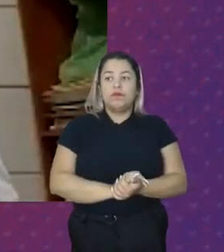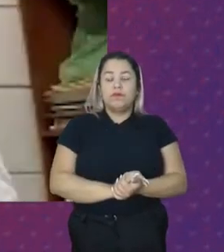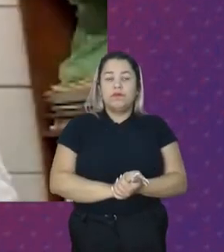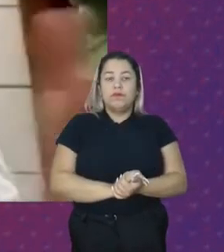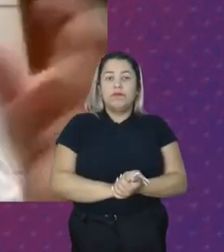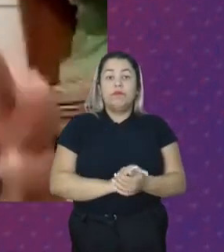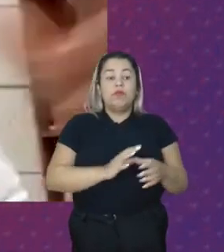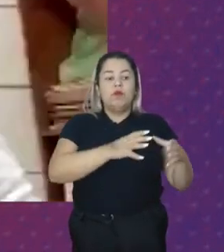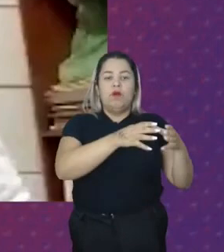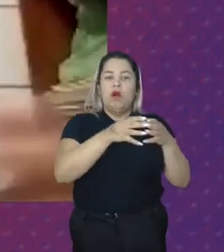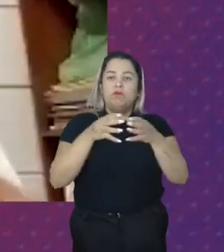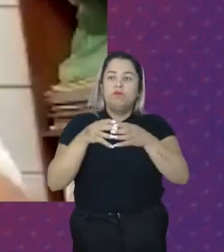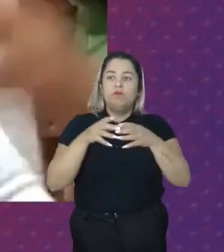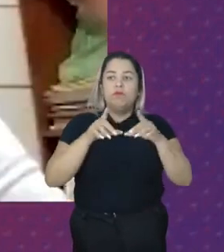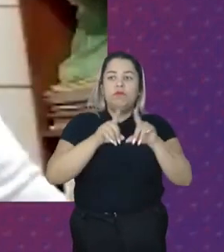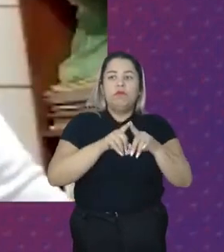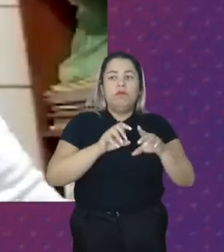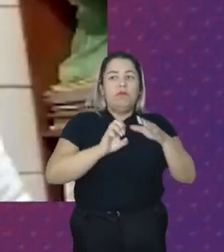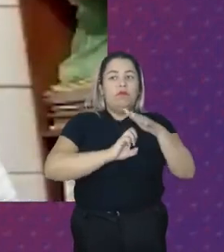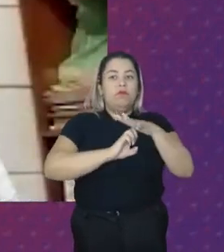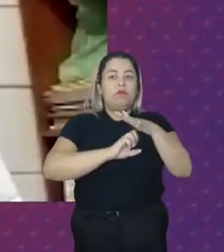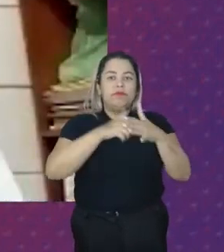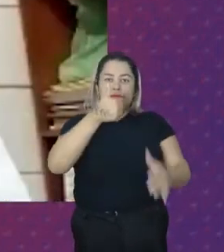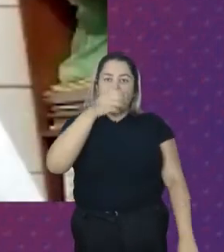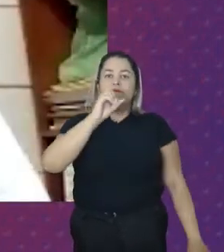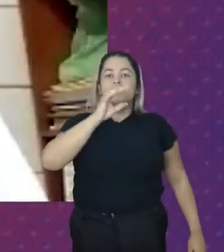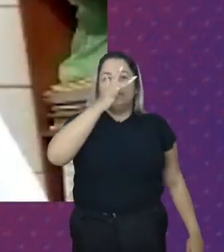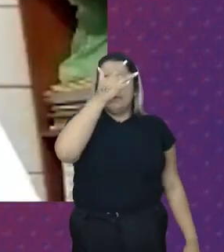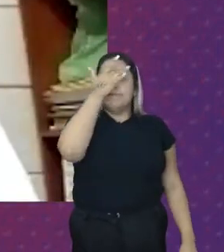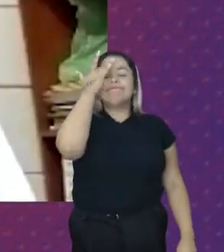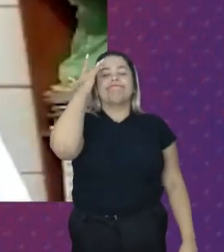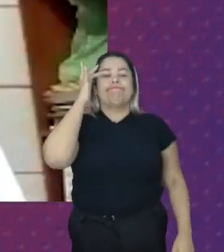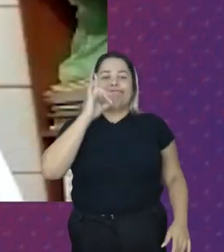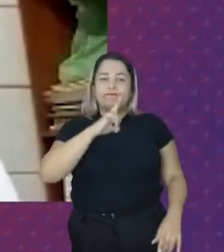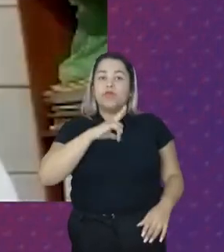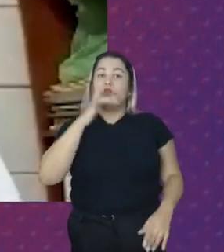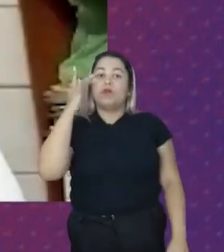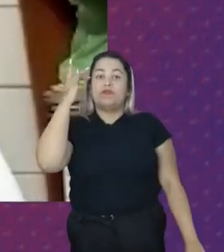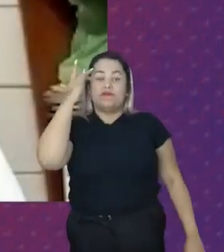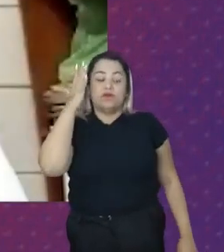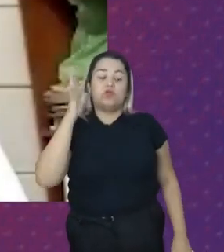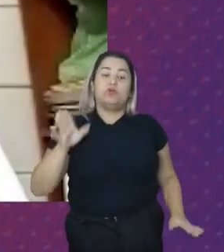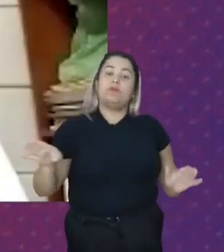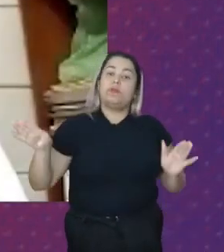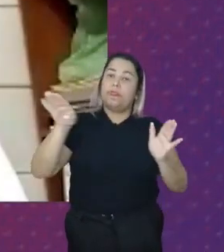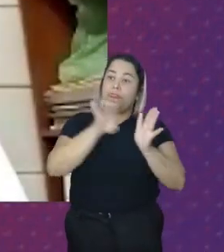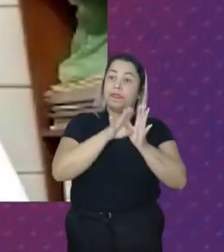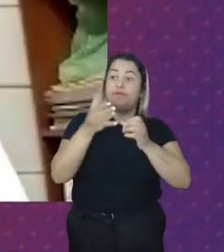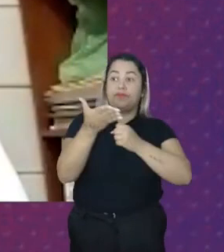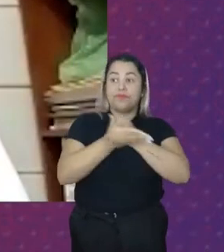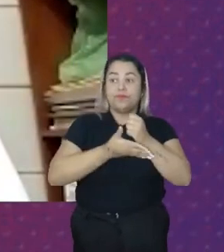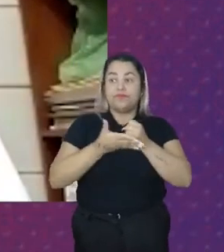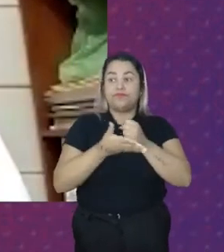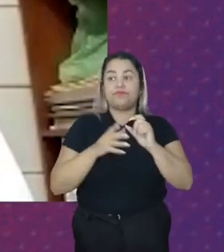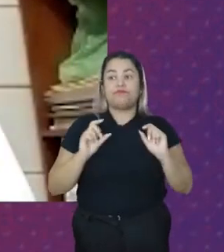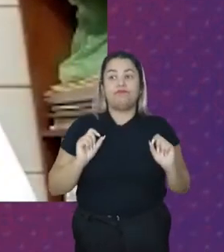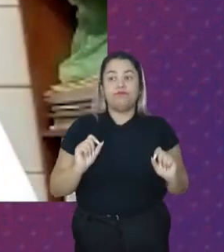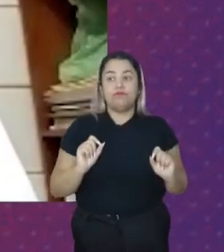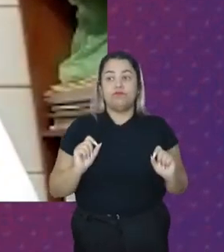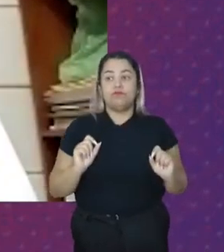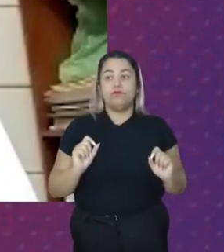De outras categorias Uma empresa Que tem 10 pessoas Então É mais fácil Você chegar na base Quando